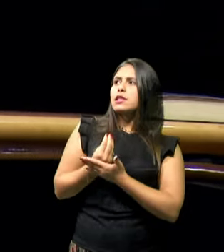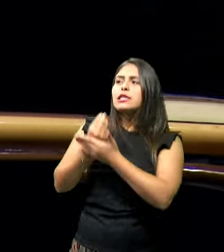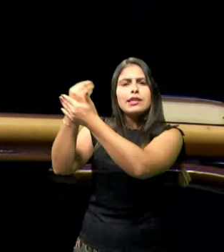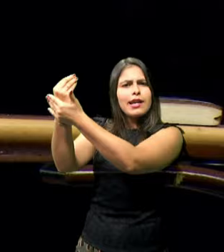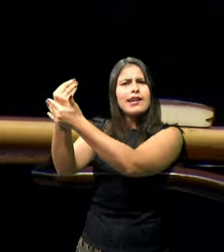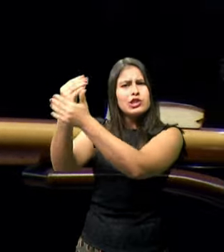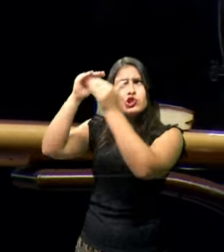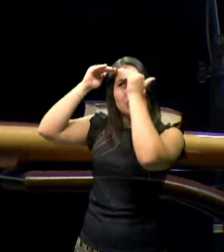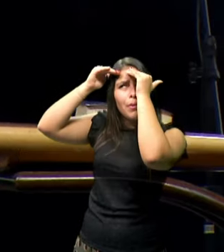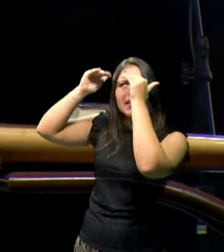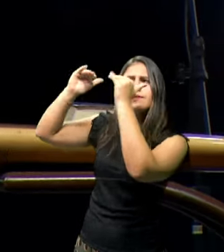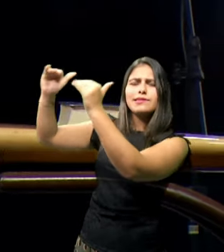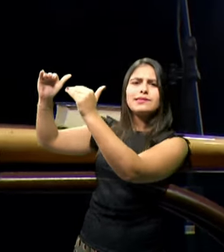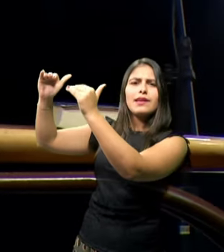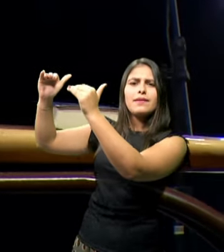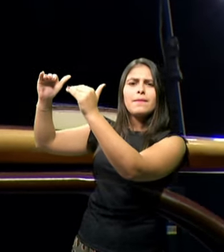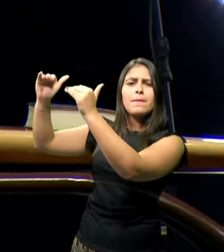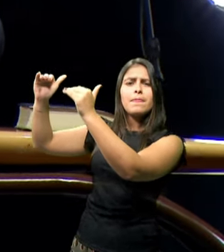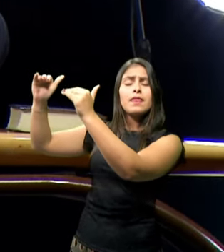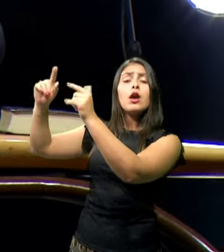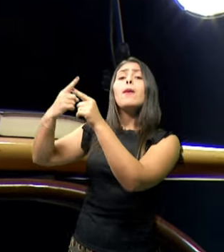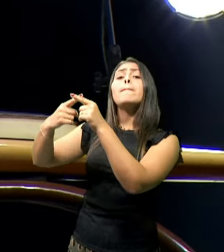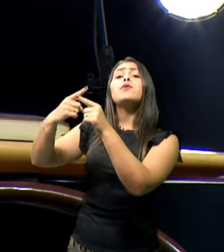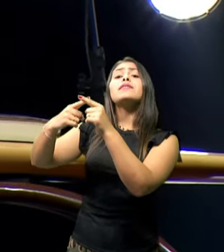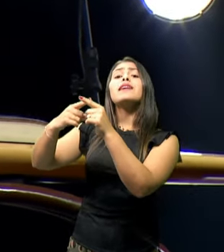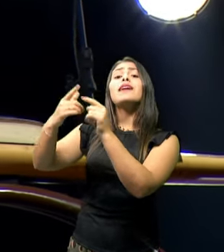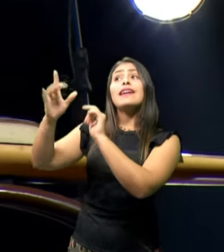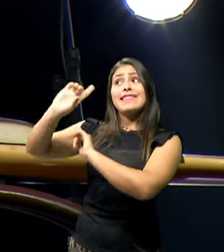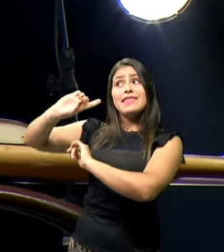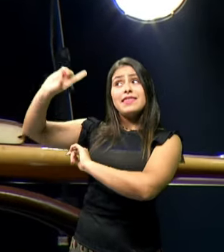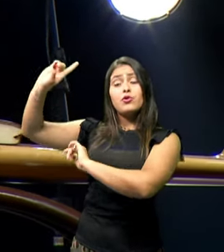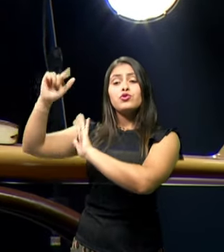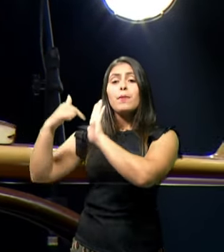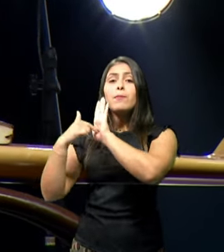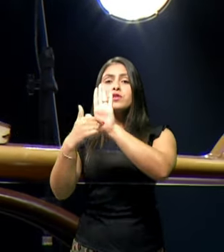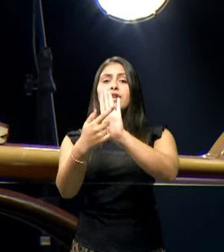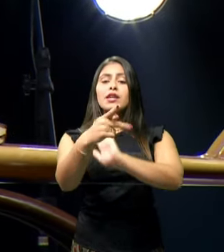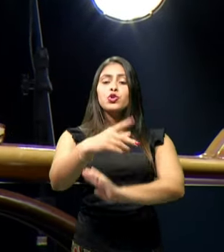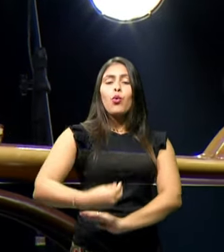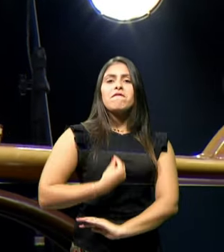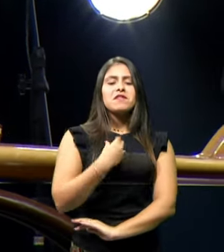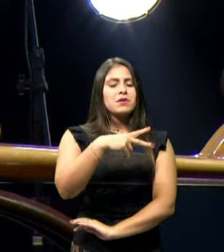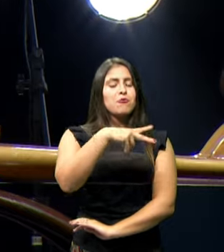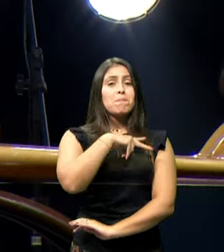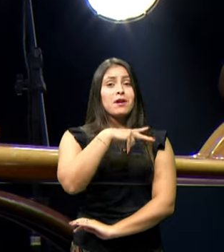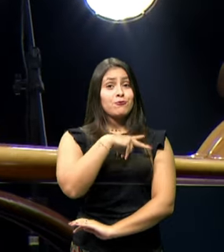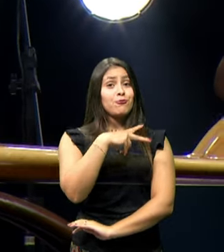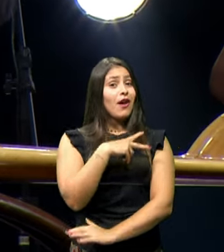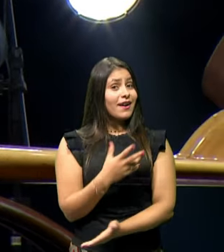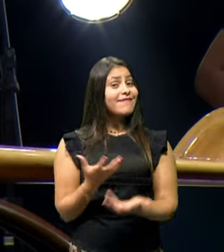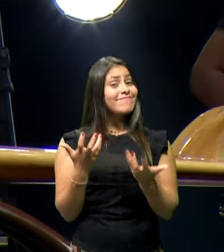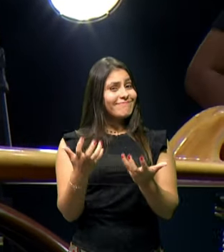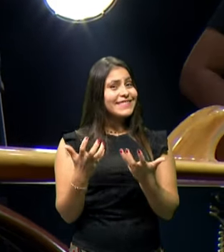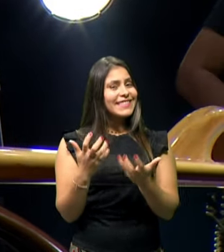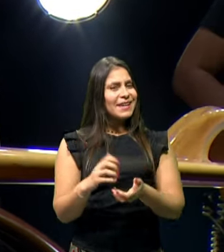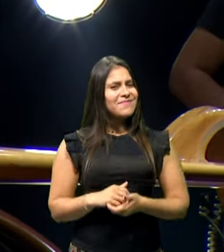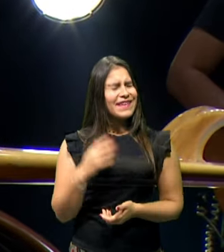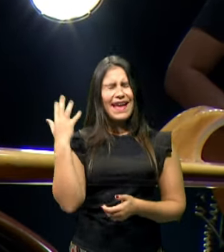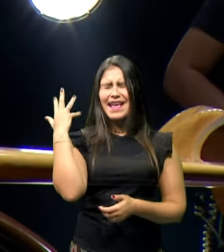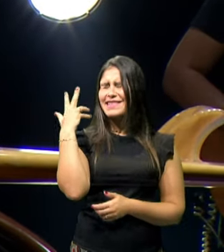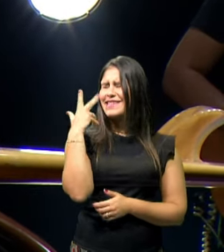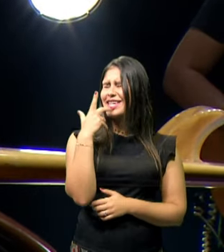obediência. Ele quer se manifestar a você individualmente. Isso é uma das coisas mais belas do